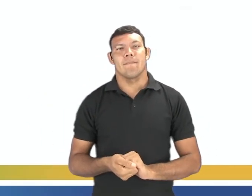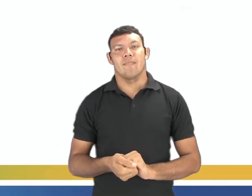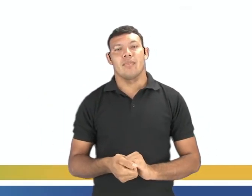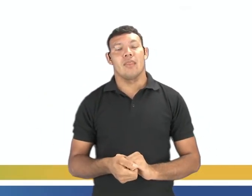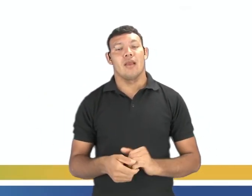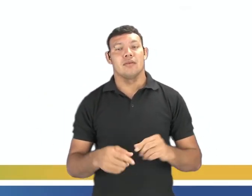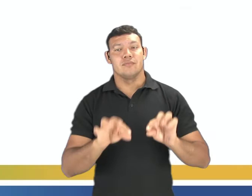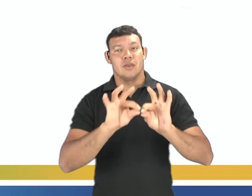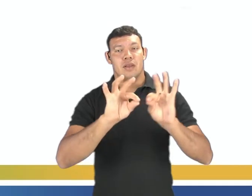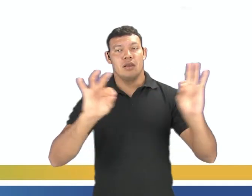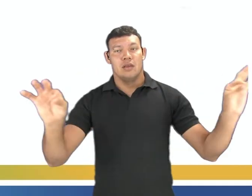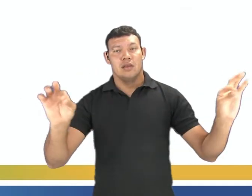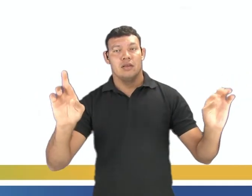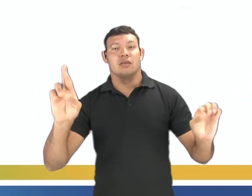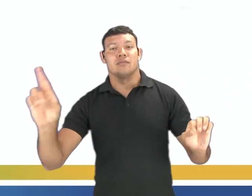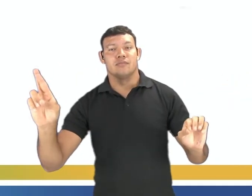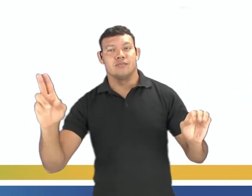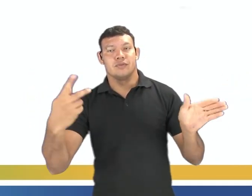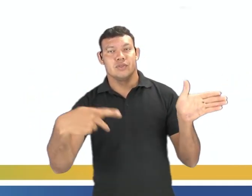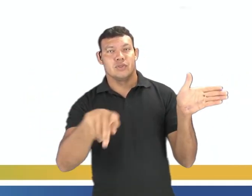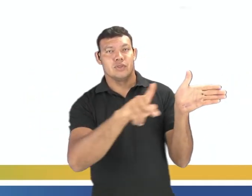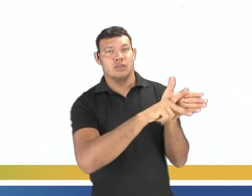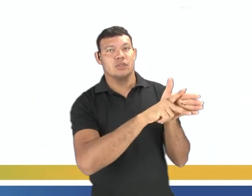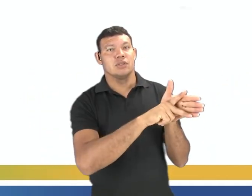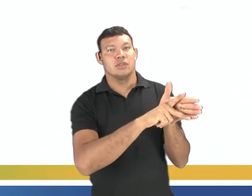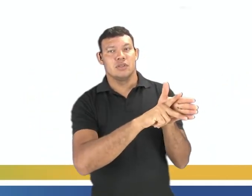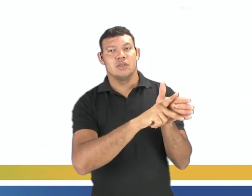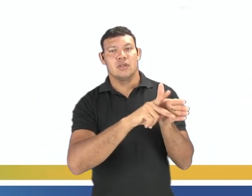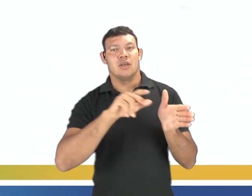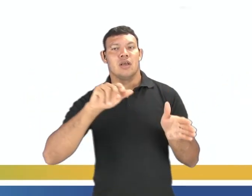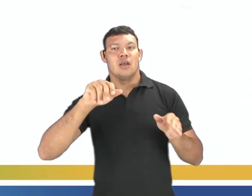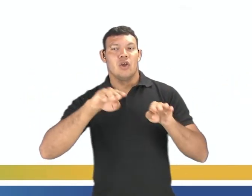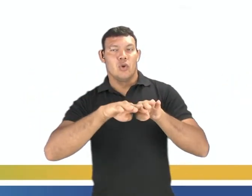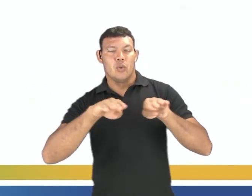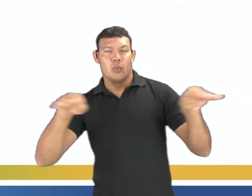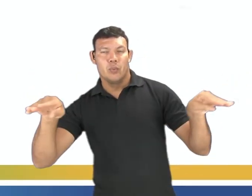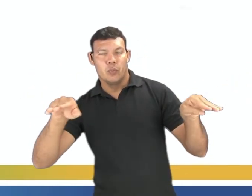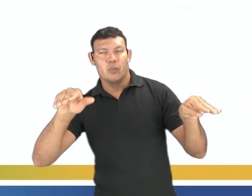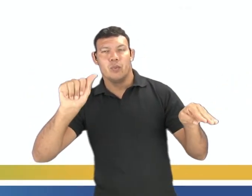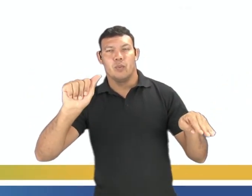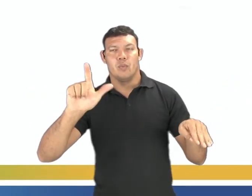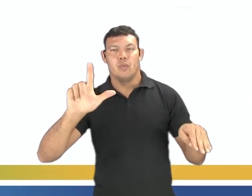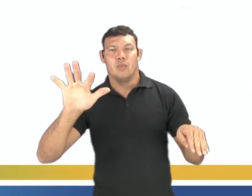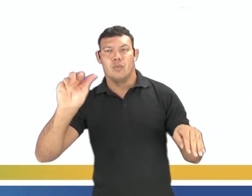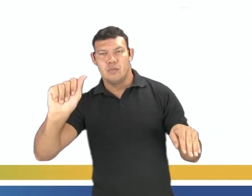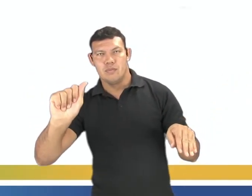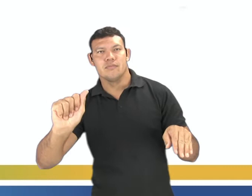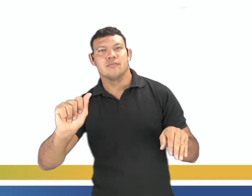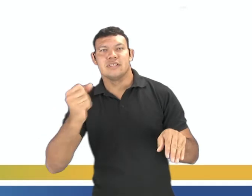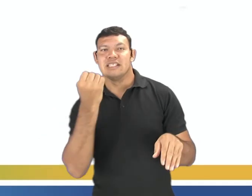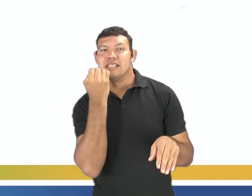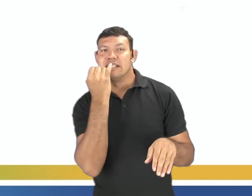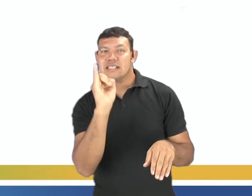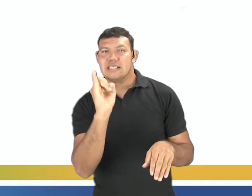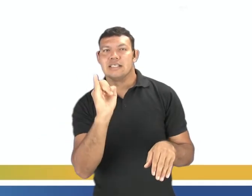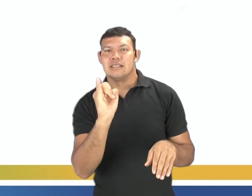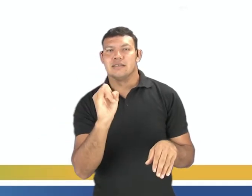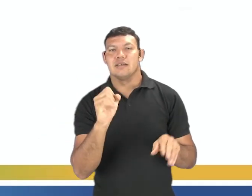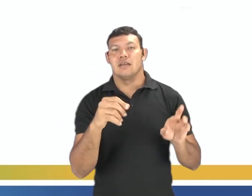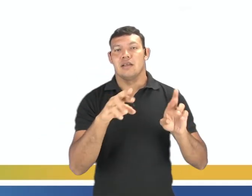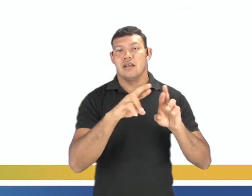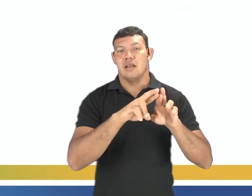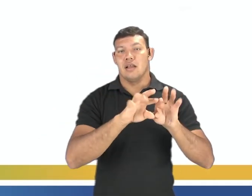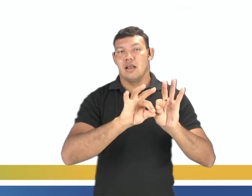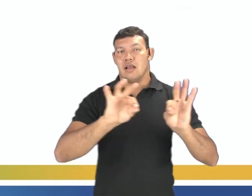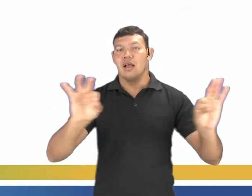r está contido em alfa se somente se meu r interceptado pelo alpha nós